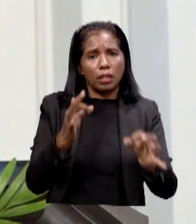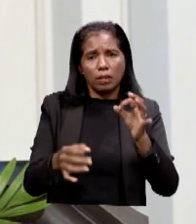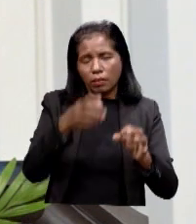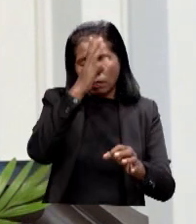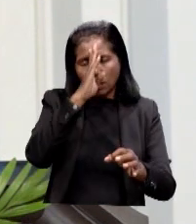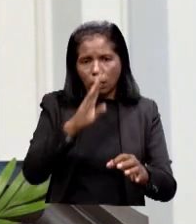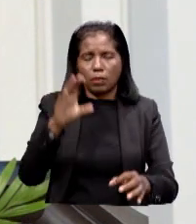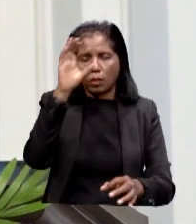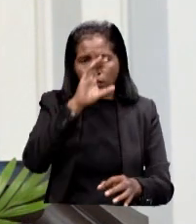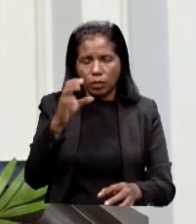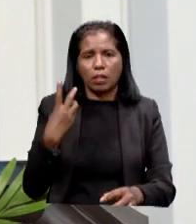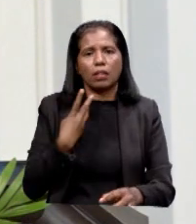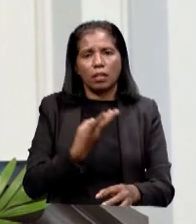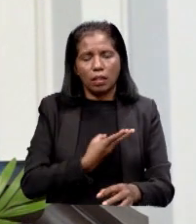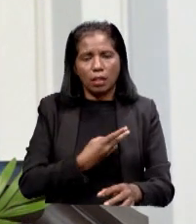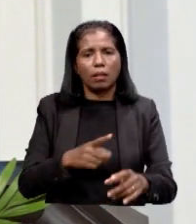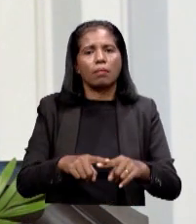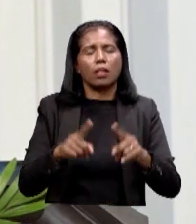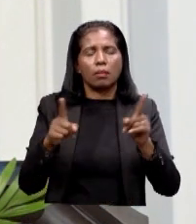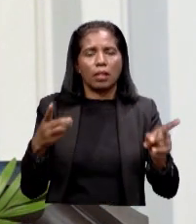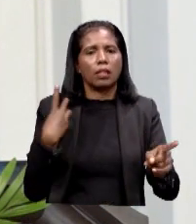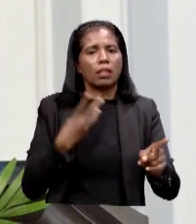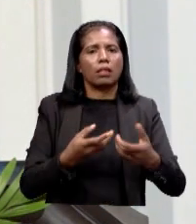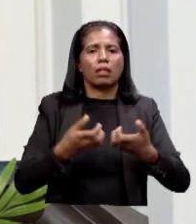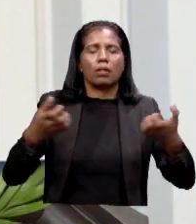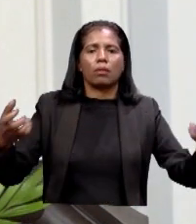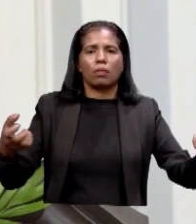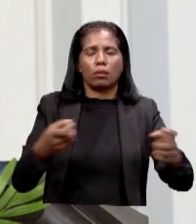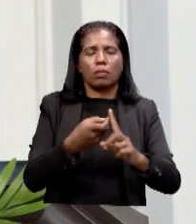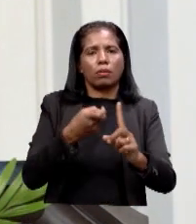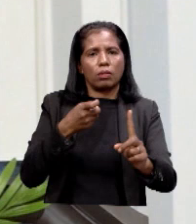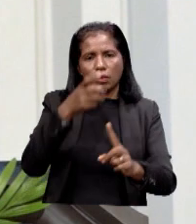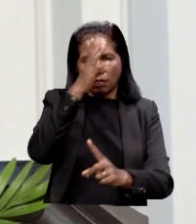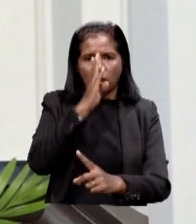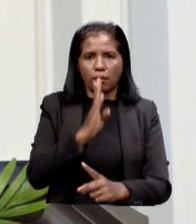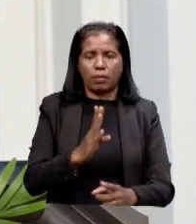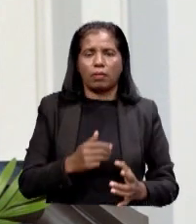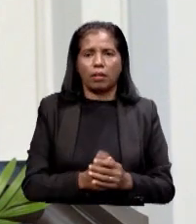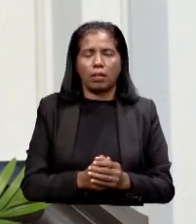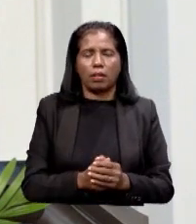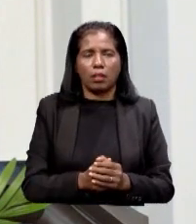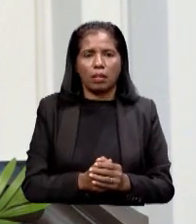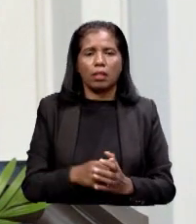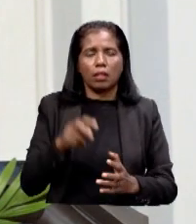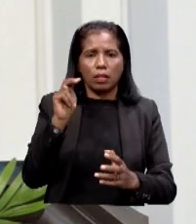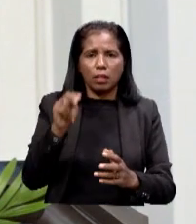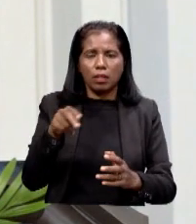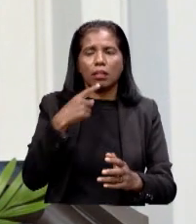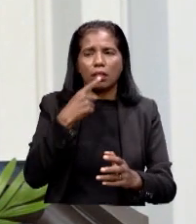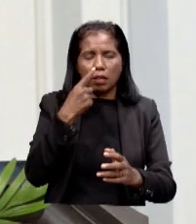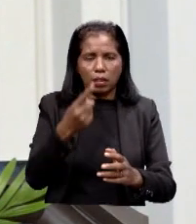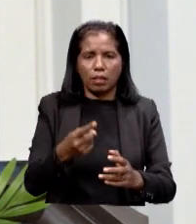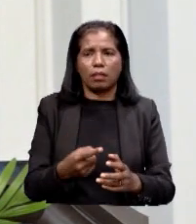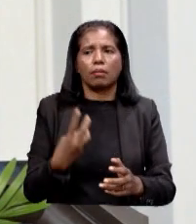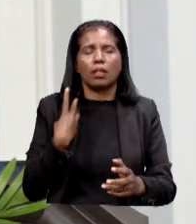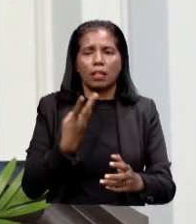ita, ma vida la para ita ses, usi maroma. Mia neve fiel, ma vida ita